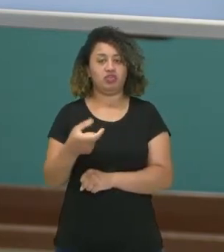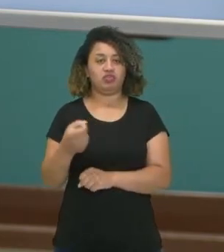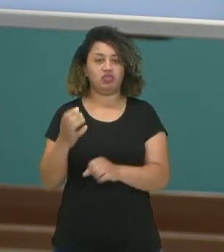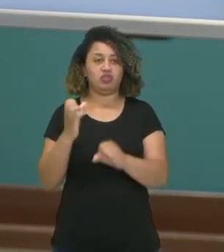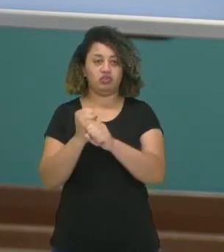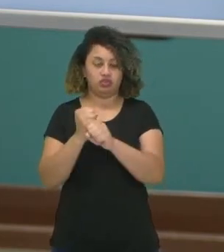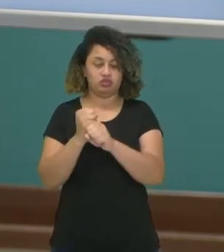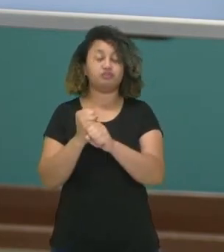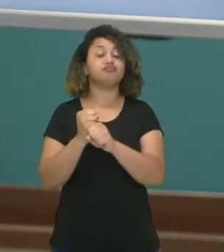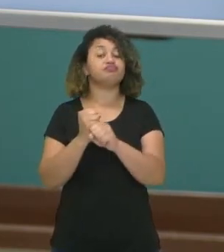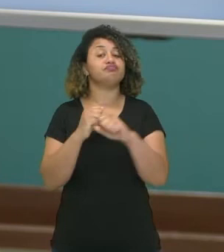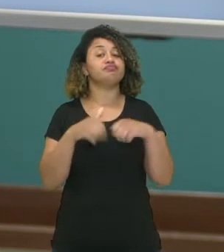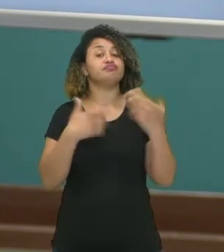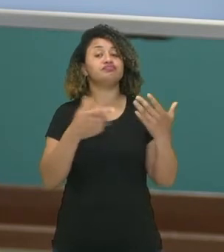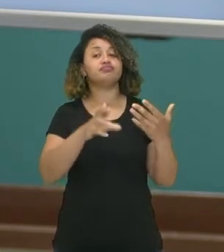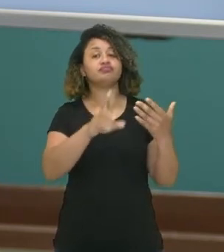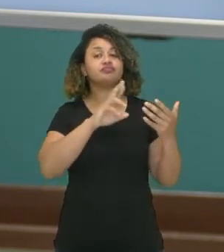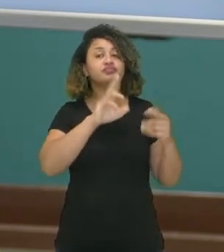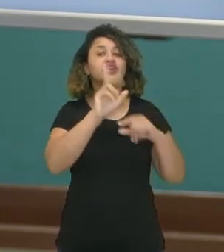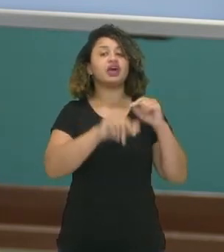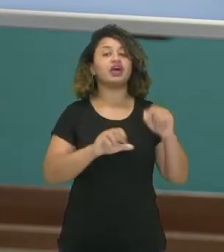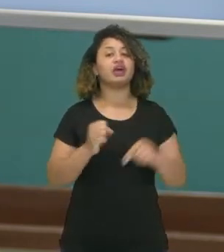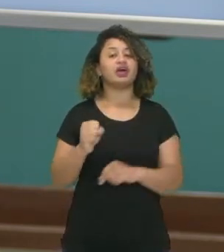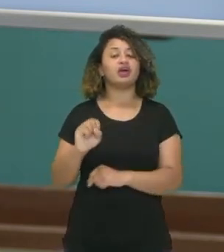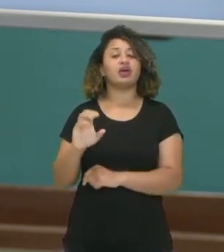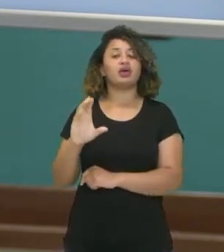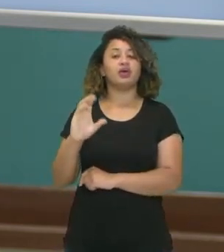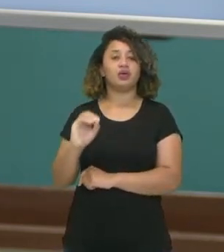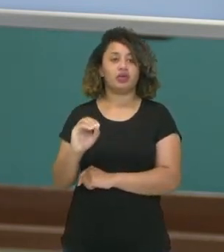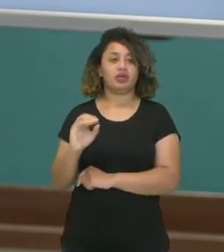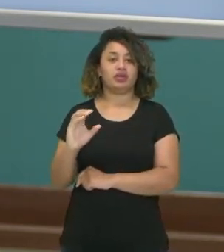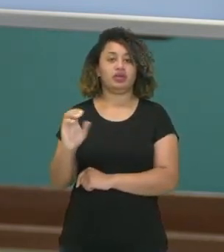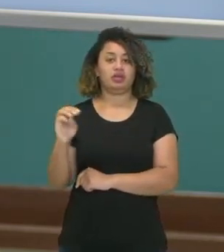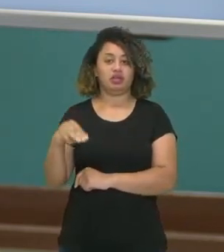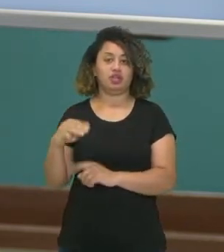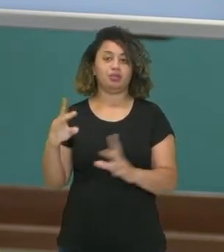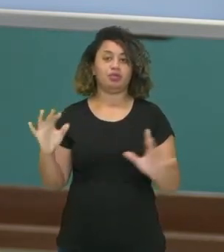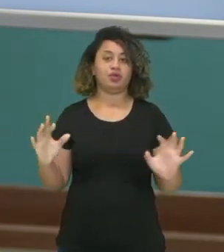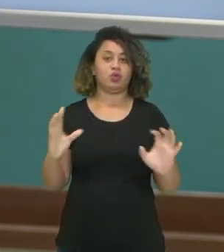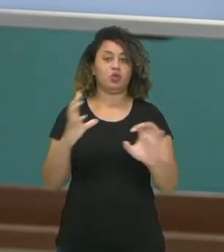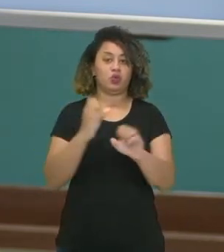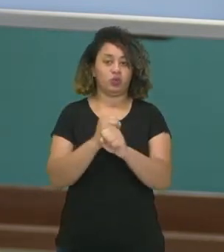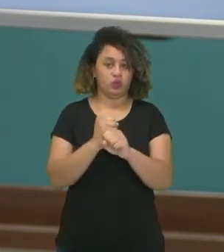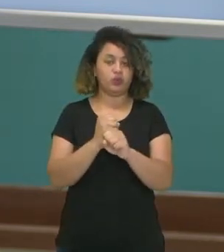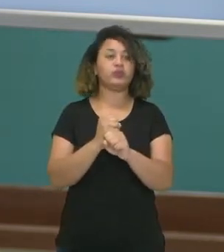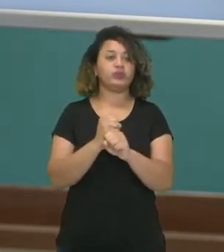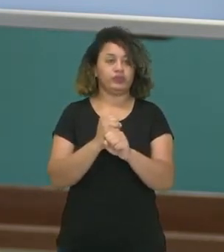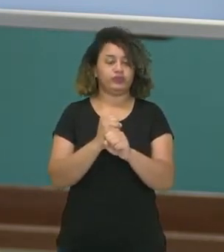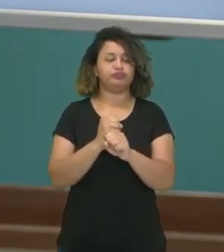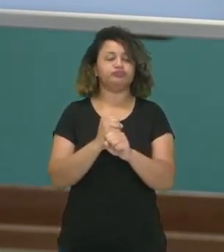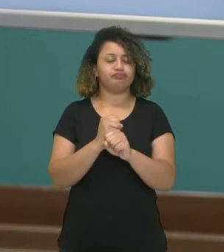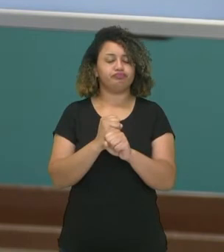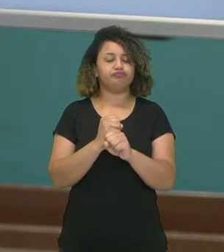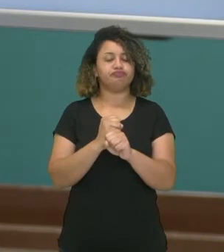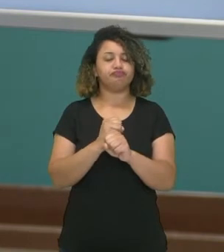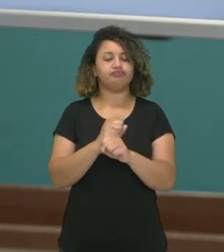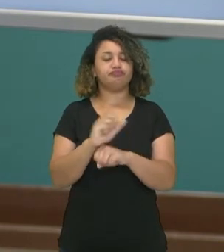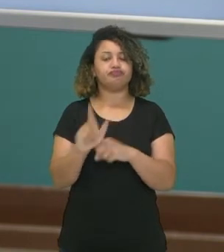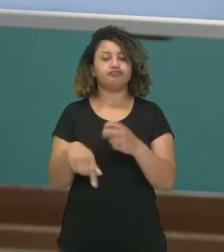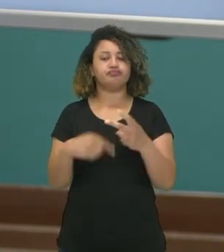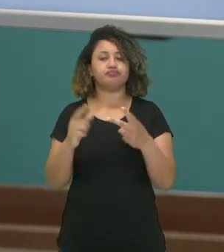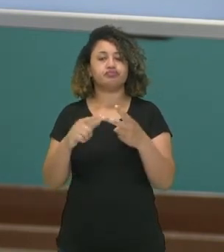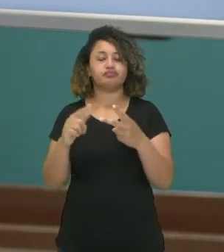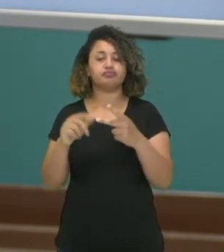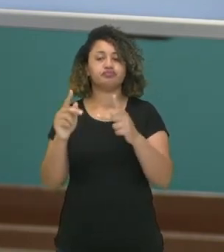quadrado tem 4 lados iguais e cada lado vale 20. Então, o perímetro da figura 1 é igual